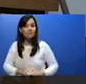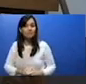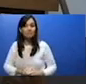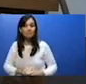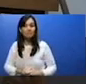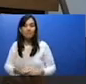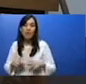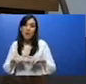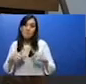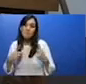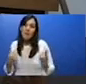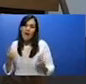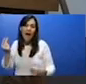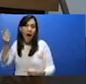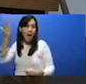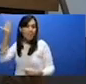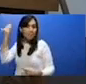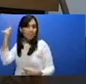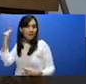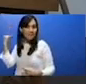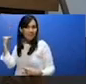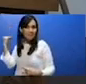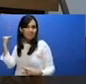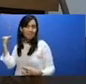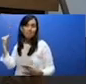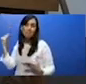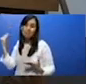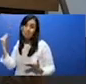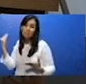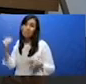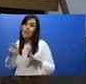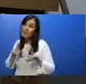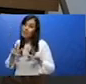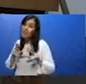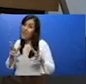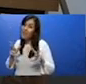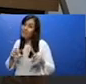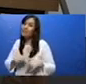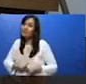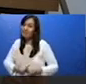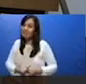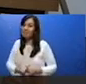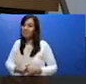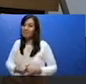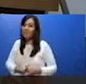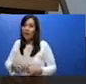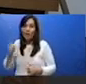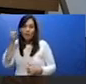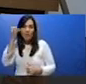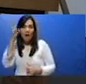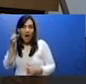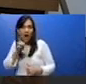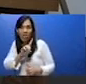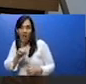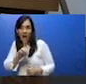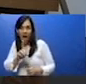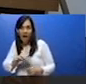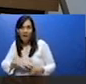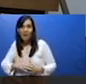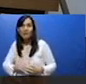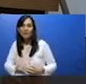foto. Mas há muitos anos atrás, não era assim tão fácil não, viu,